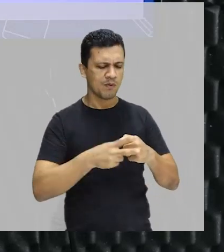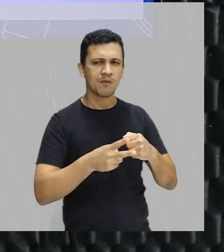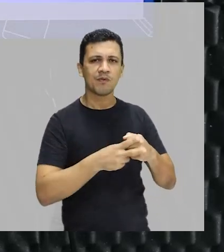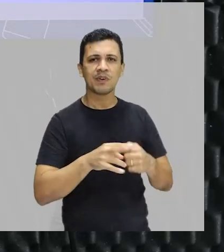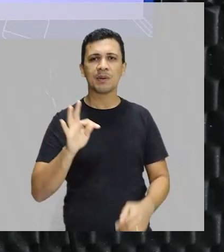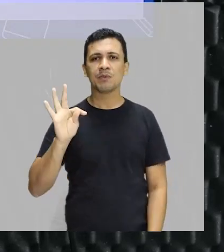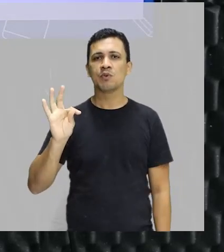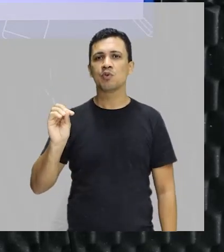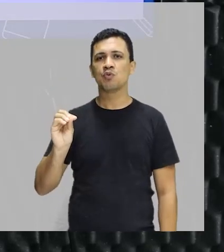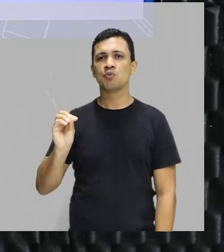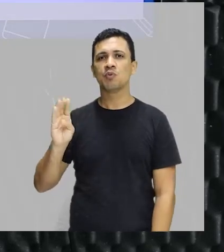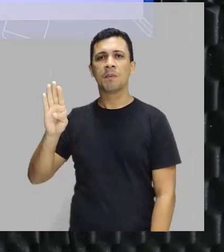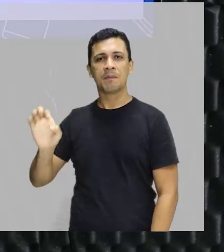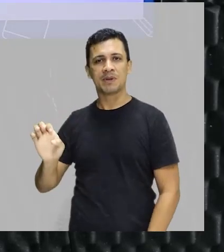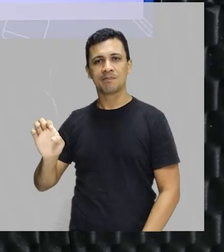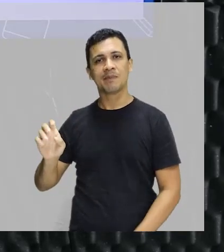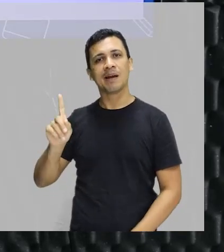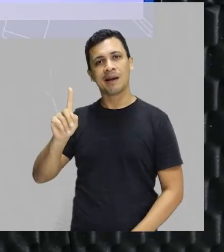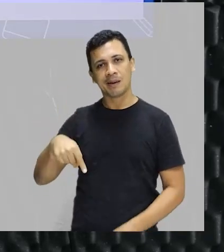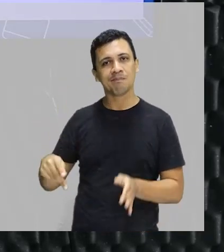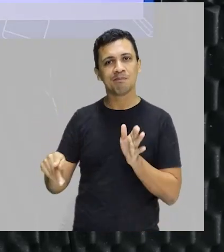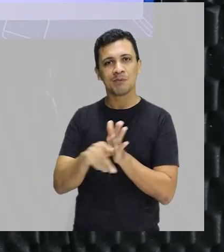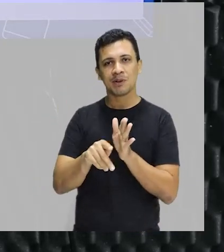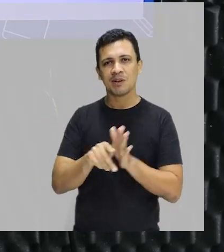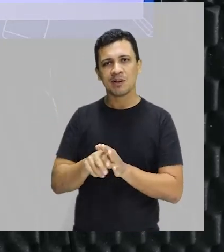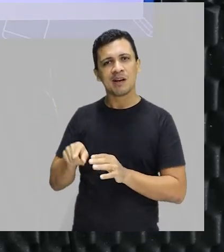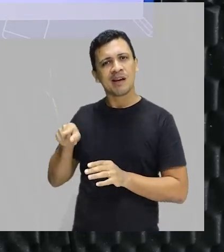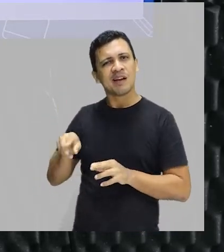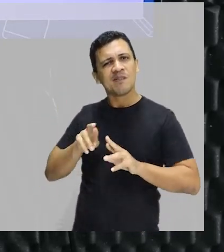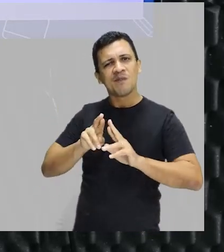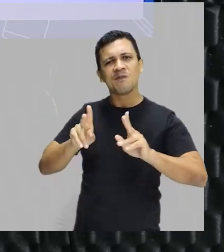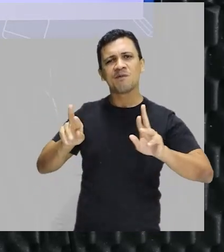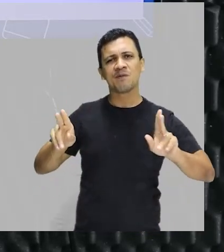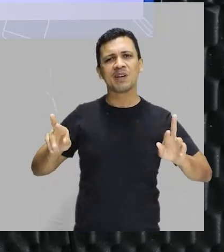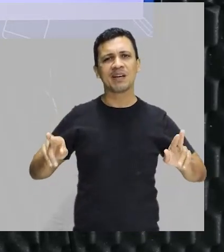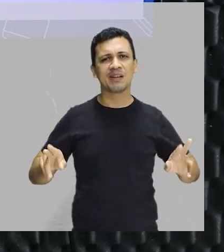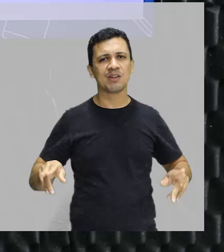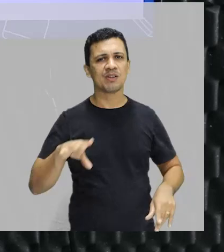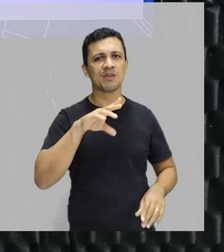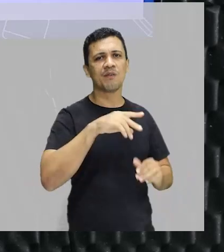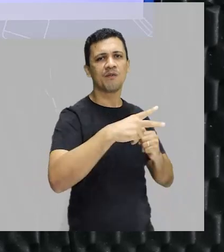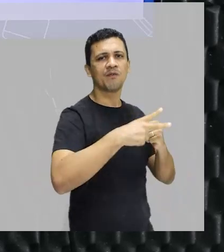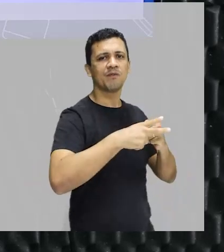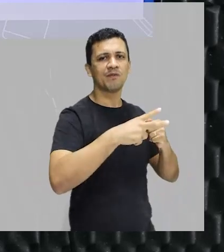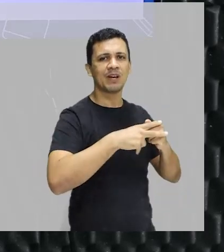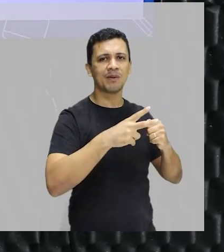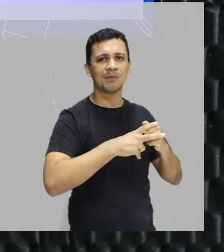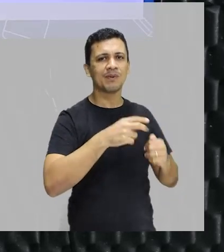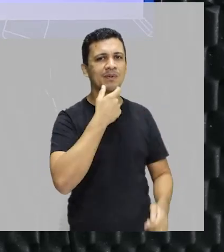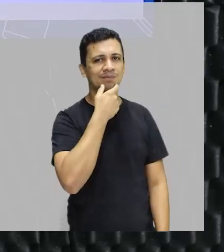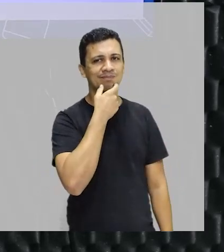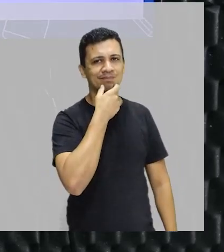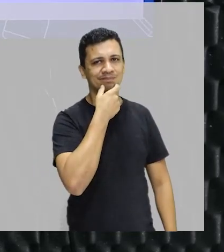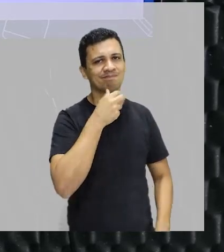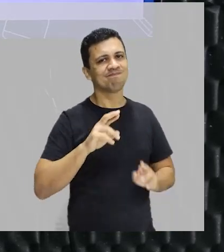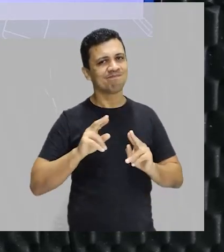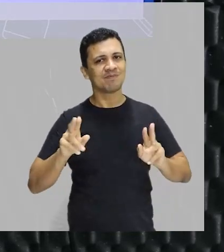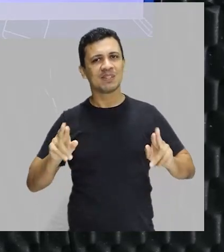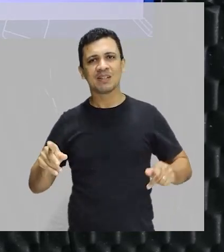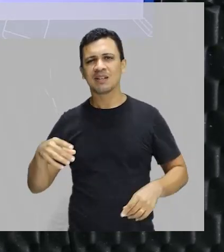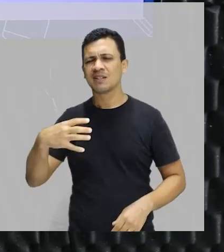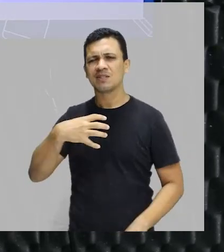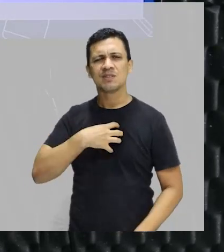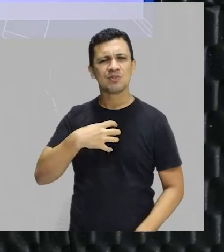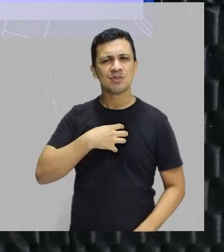próprio, ele é diferente de todos os outros verbos que nós temos na língua inglesa. Ele acumula dois sentidos, ele acumula diferentes